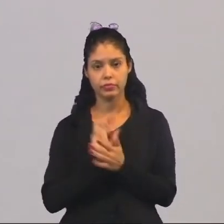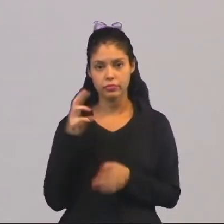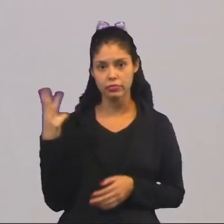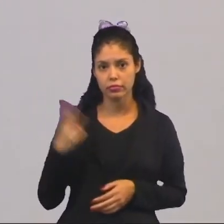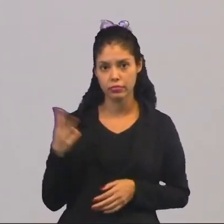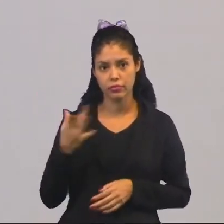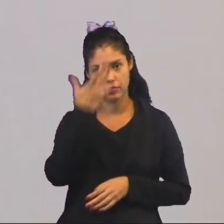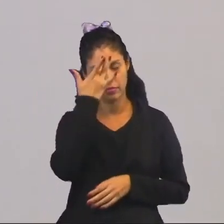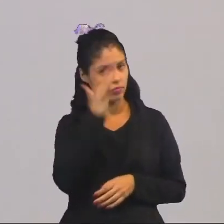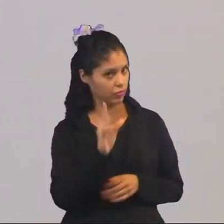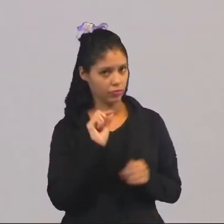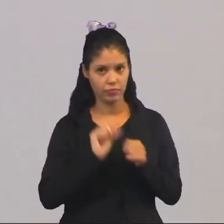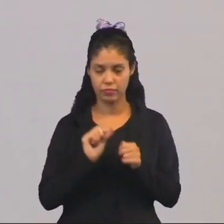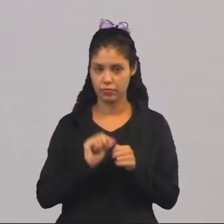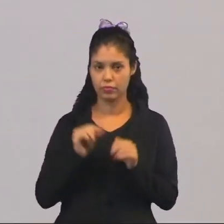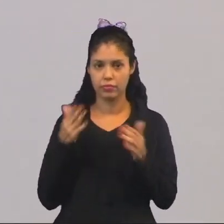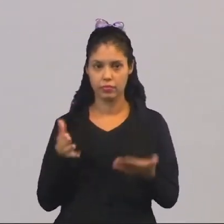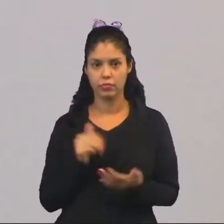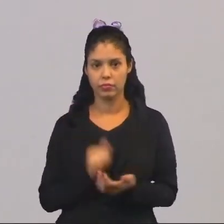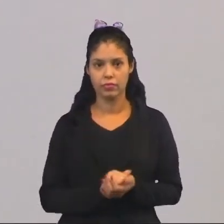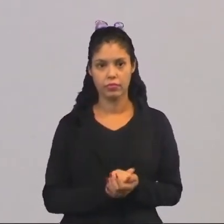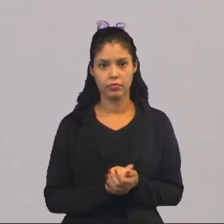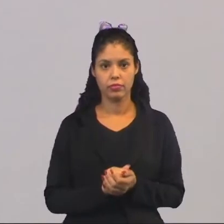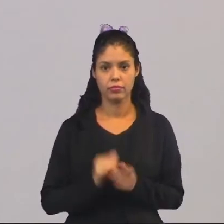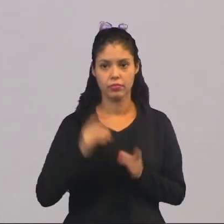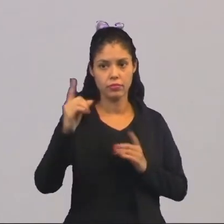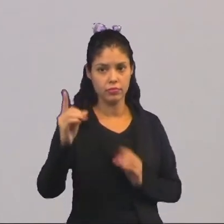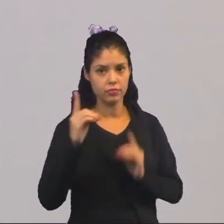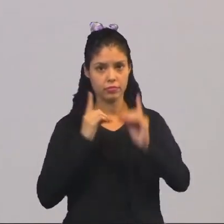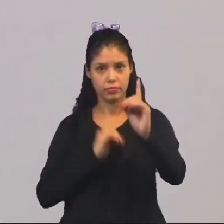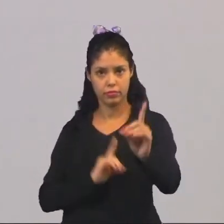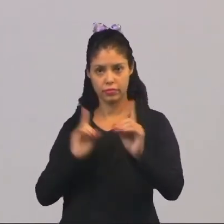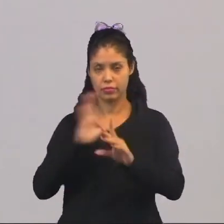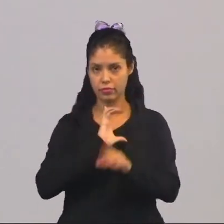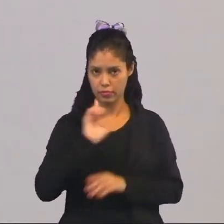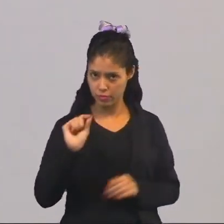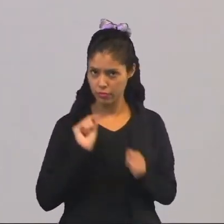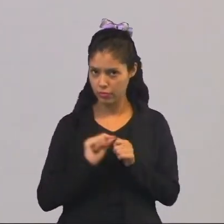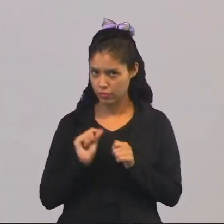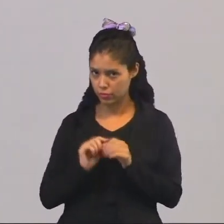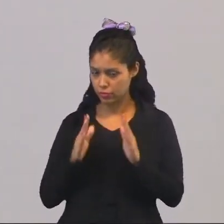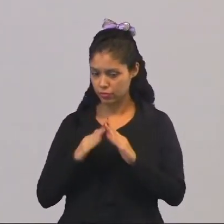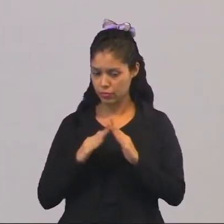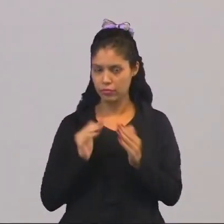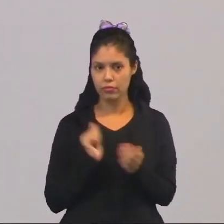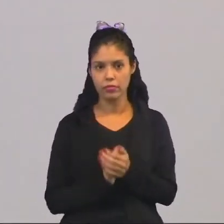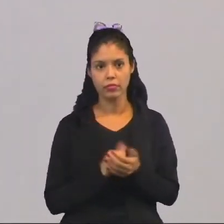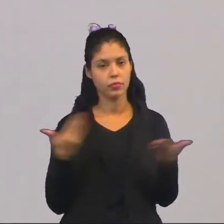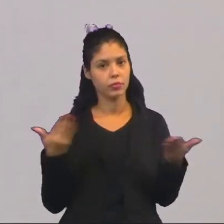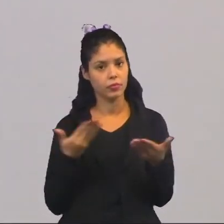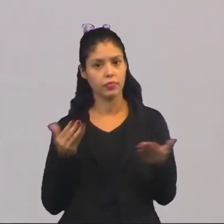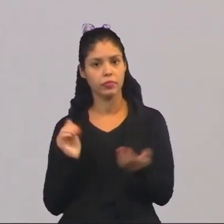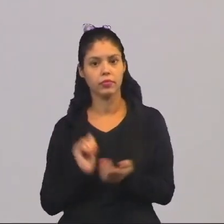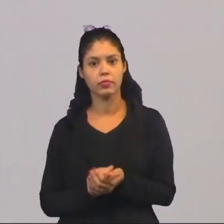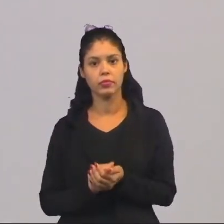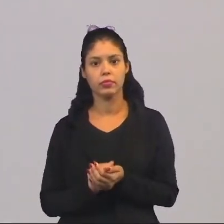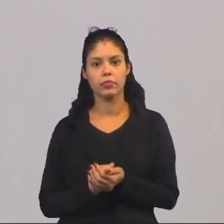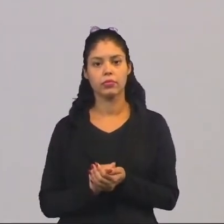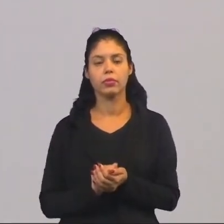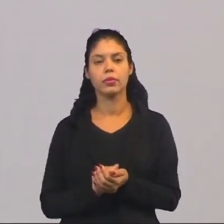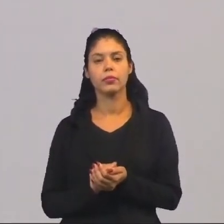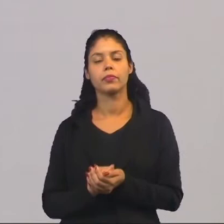mesmo não vai estar fazendo isso, se deslocando de casa para fazer essas operações que é tão corriqueiras hoje em dia, mas tudo vai ser